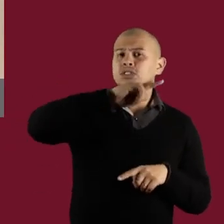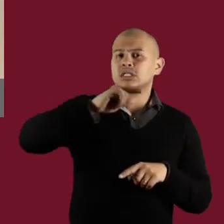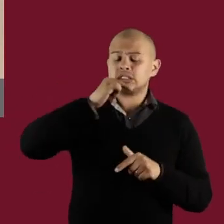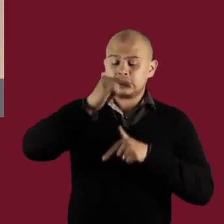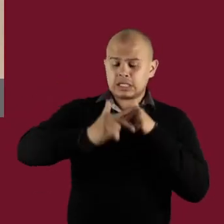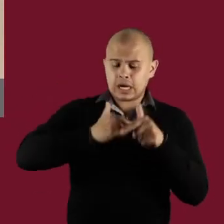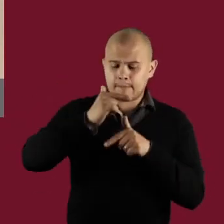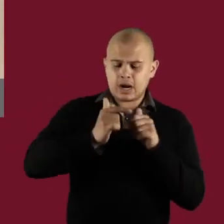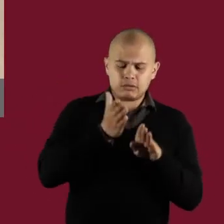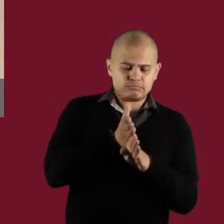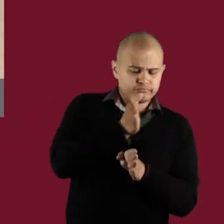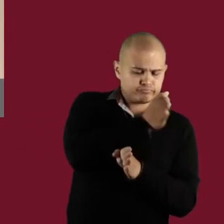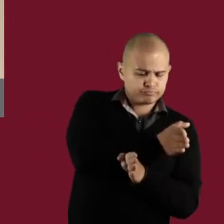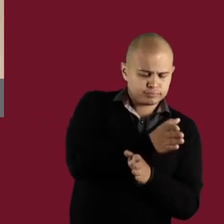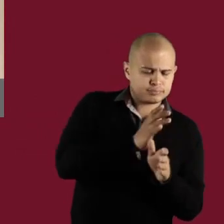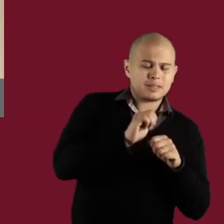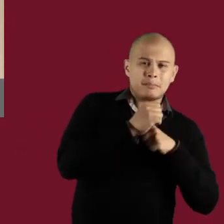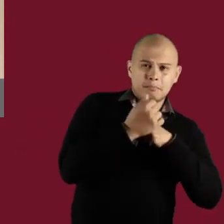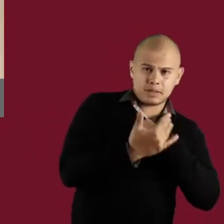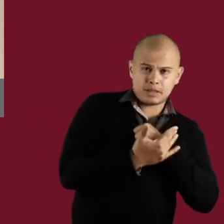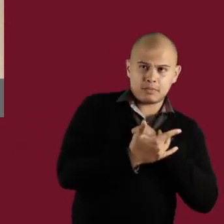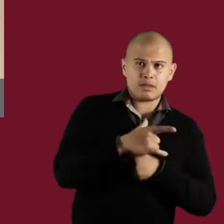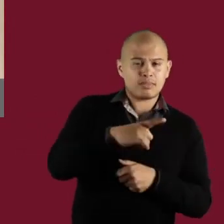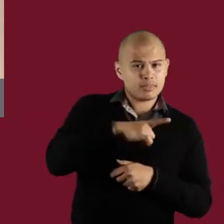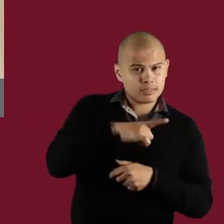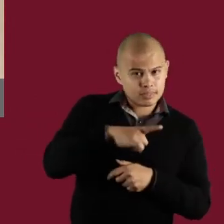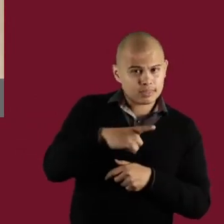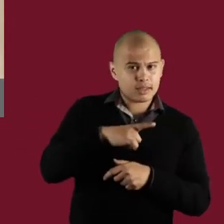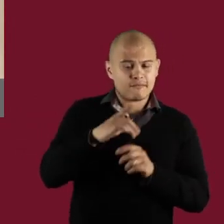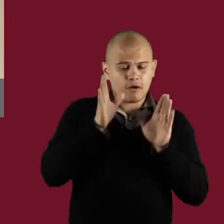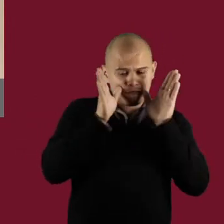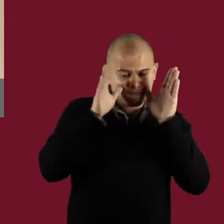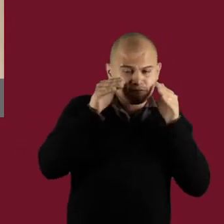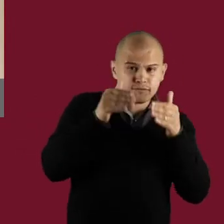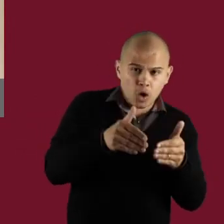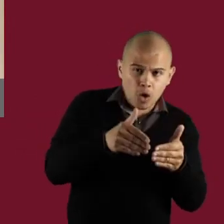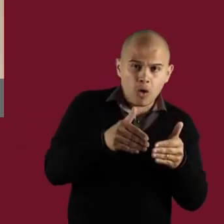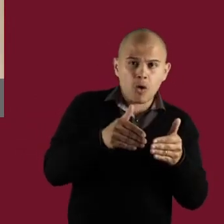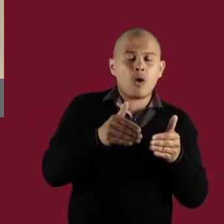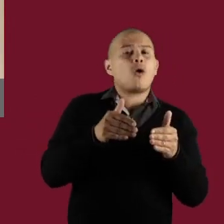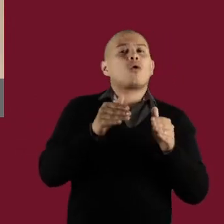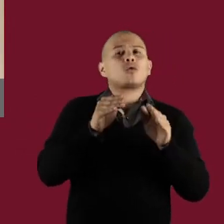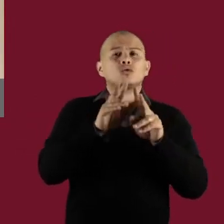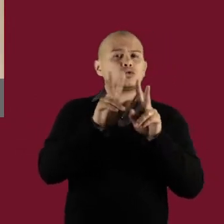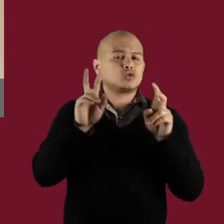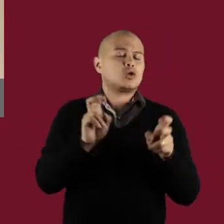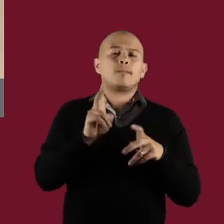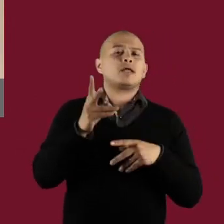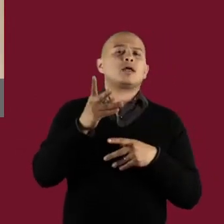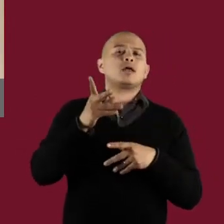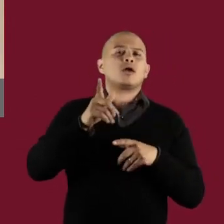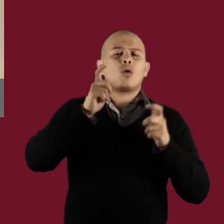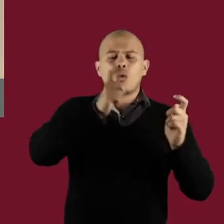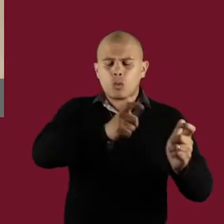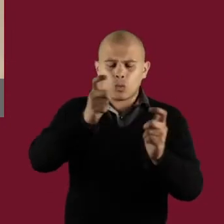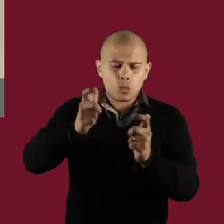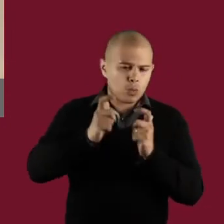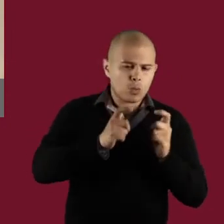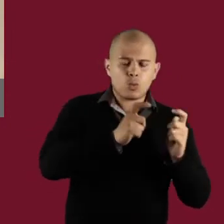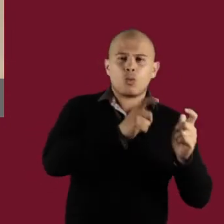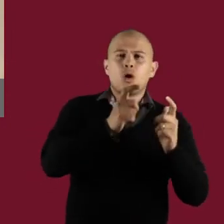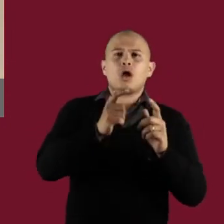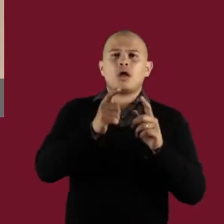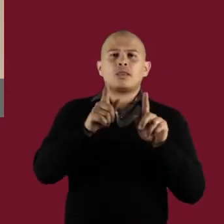Vocês tiveram aí uma atenção especial e socorreu as pautas todas de vocês, passando orientações sobre de